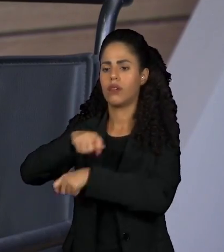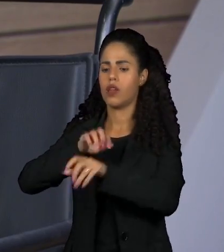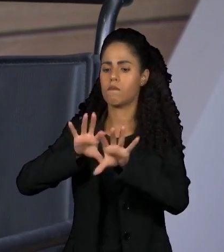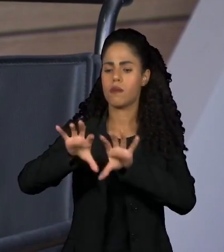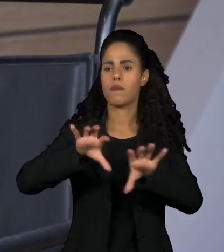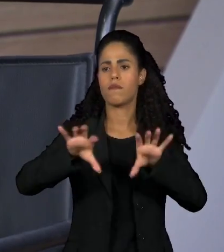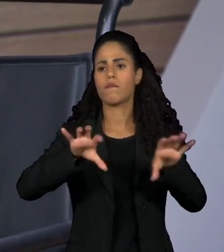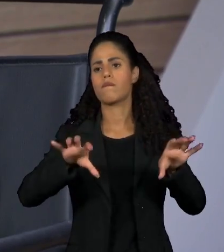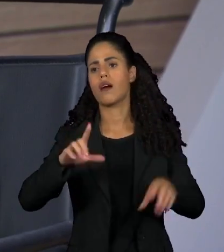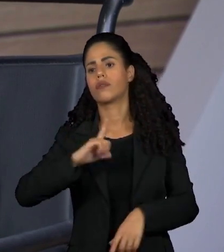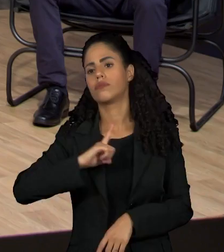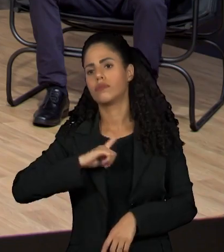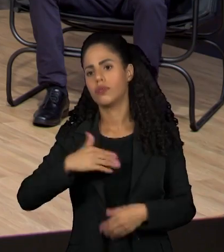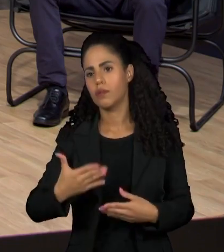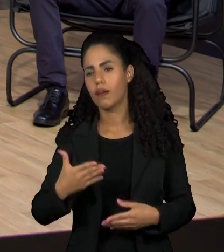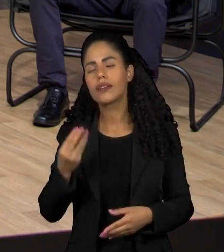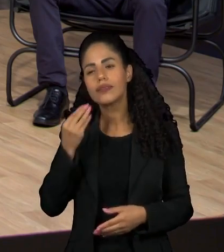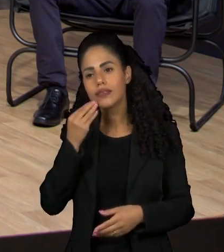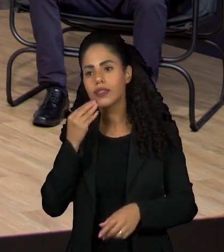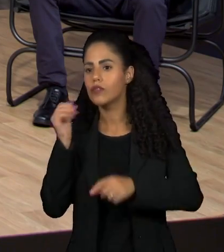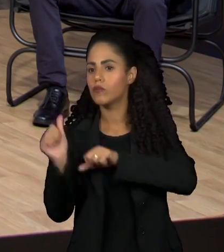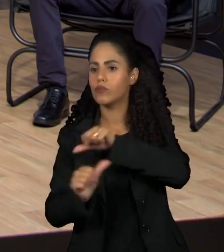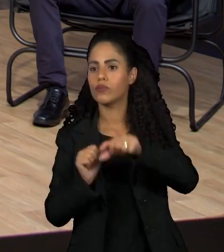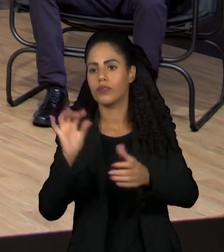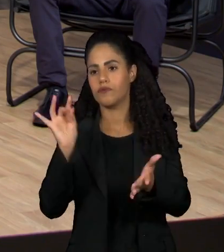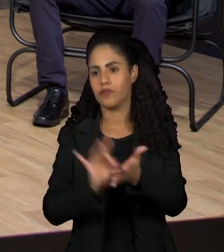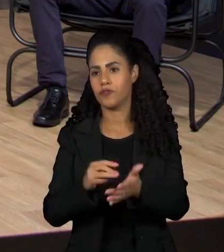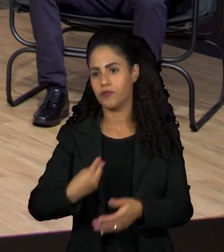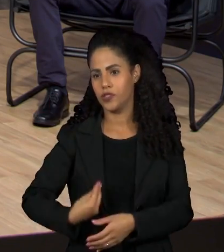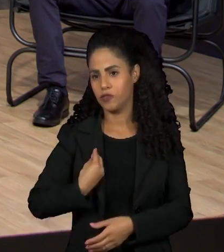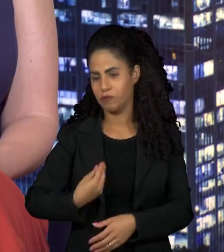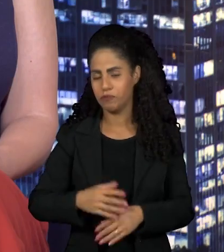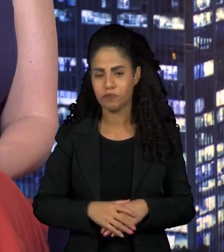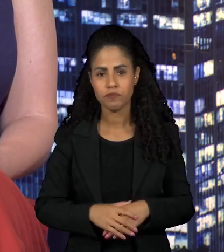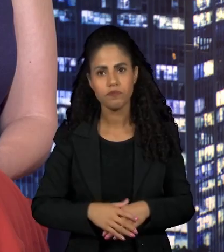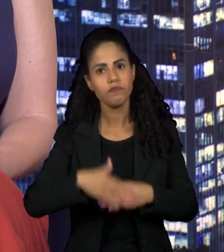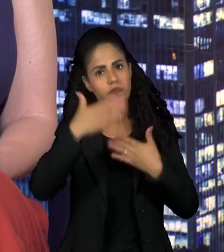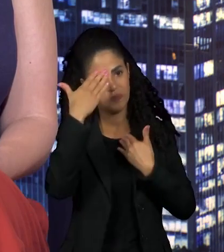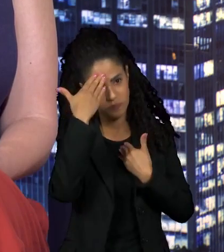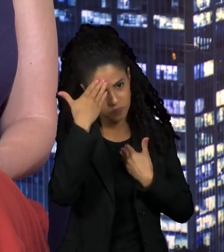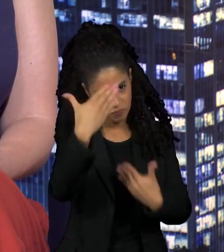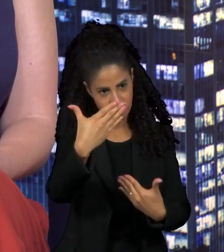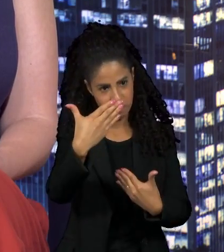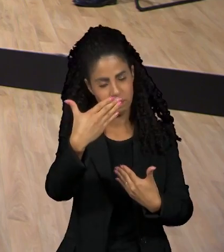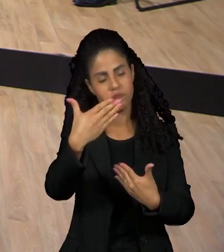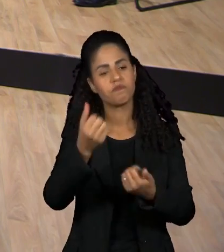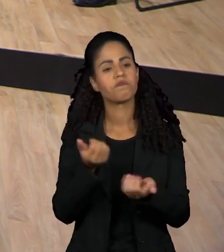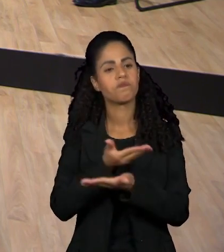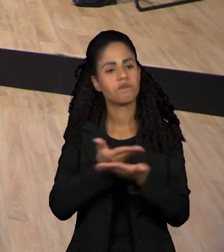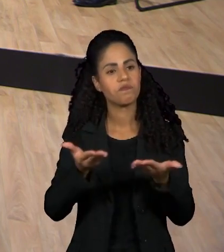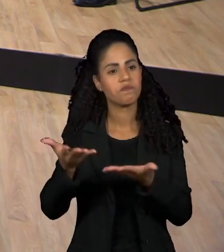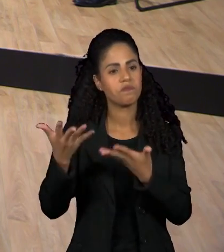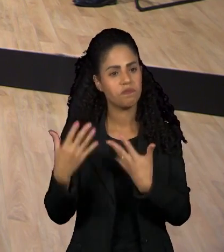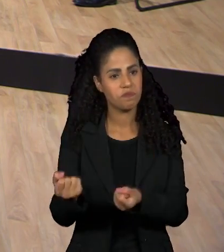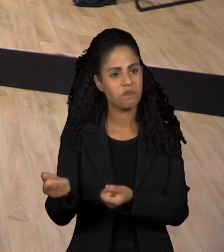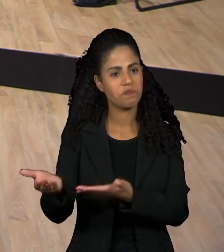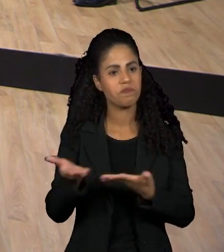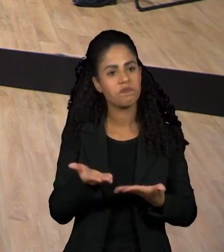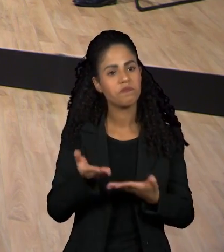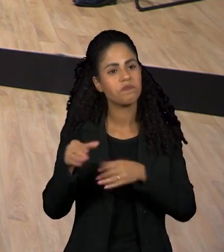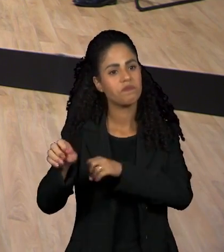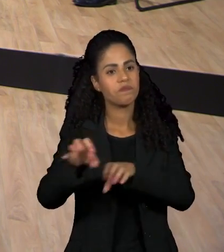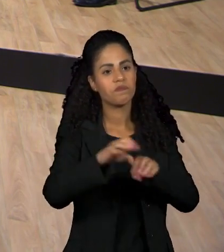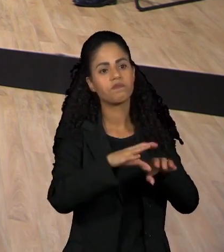a maior chance de conseguir mudar essa realidade. Obrigada, doutora Thaís, Bruno, por terem vindo aqui hoje fazer esse alerta